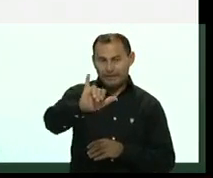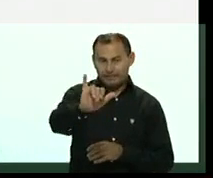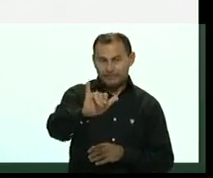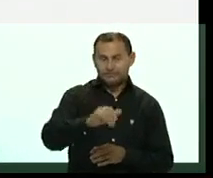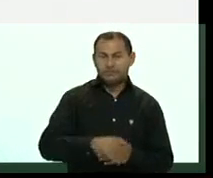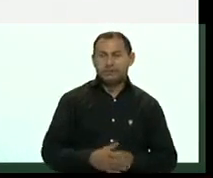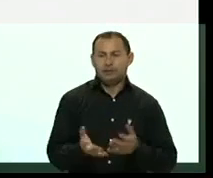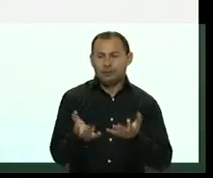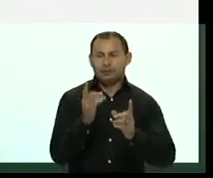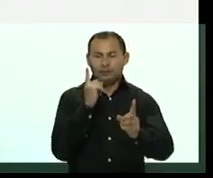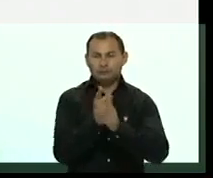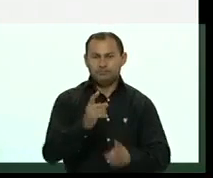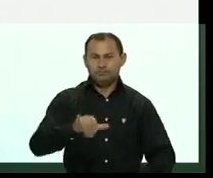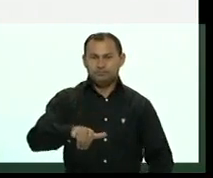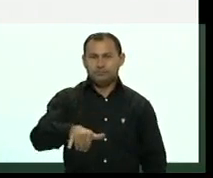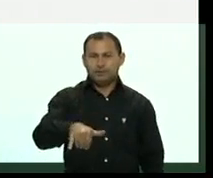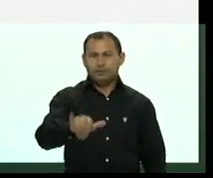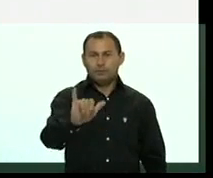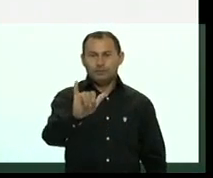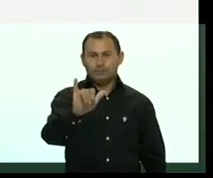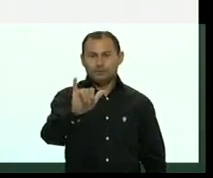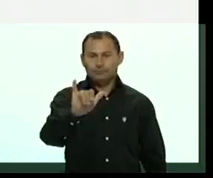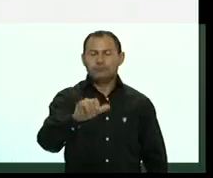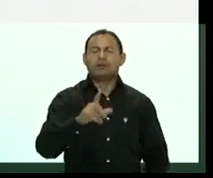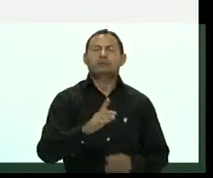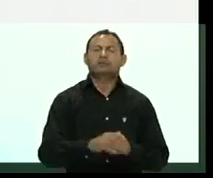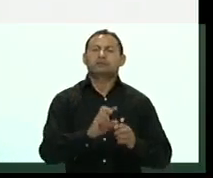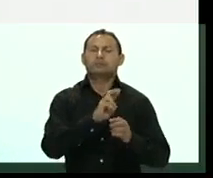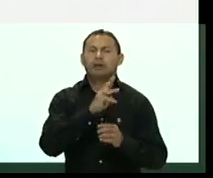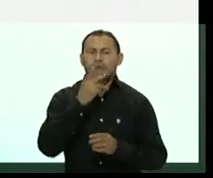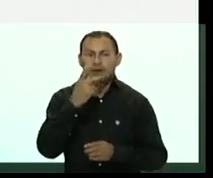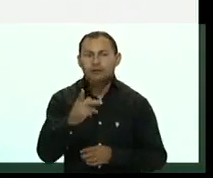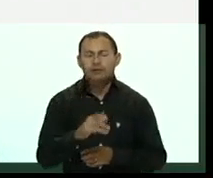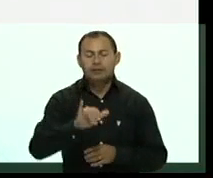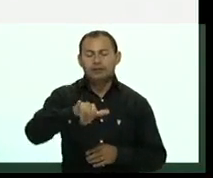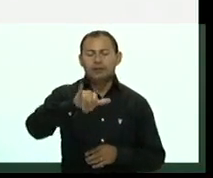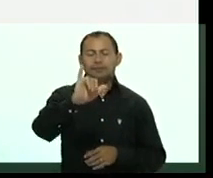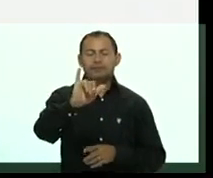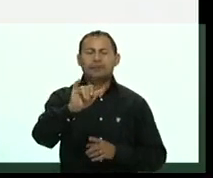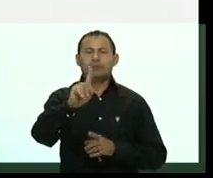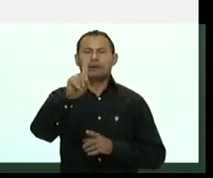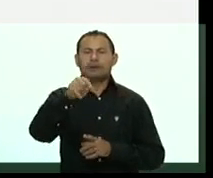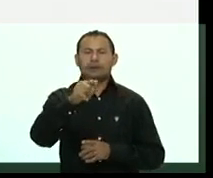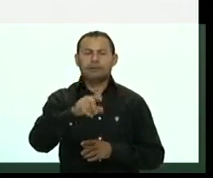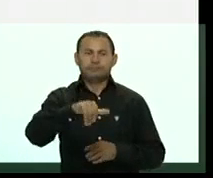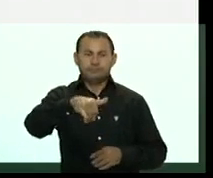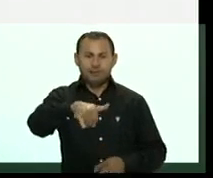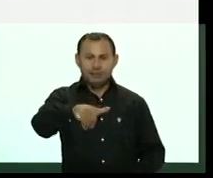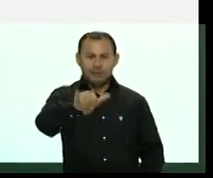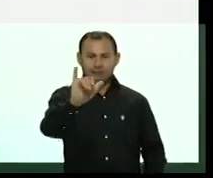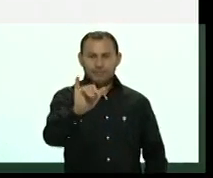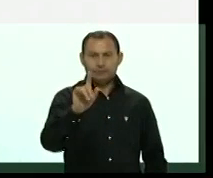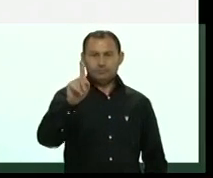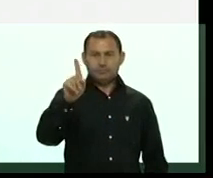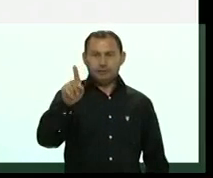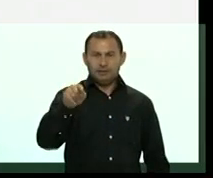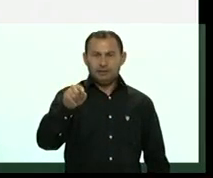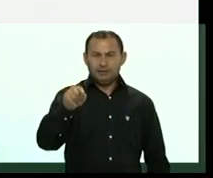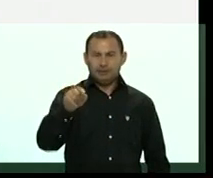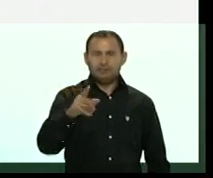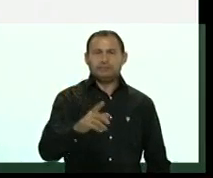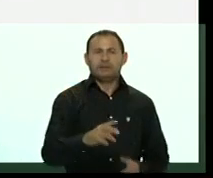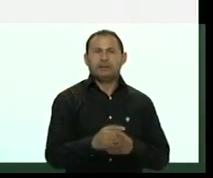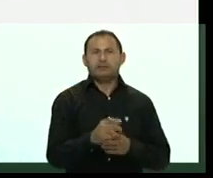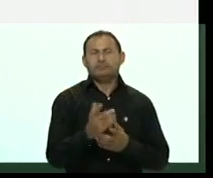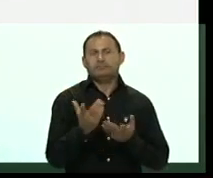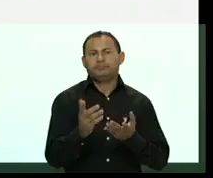se eu quero encontrar a derivada deste y, eu posso chamá-lo de y'. Y' representa a derivada deste y,